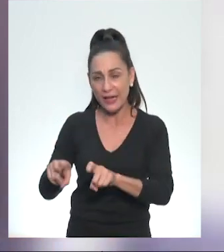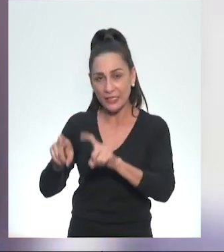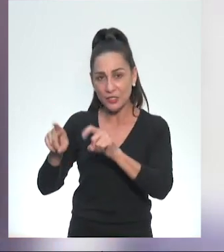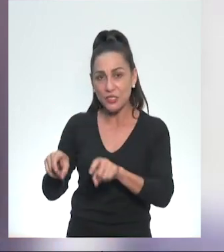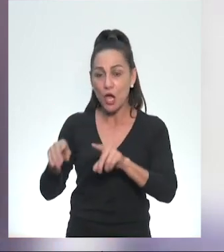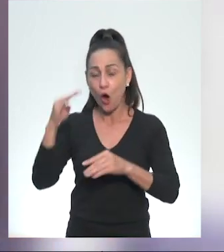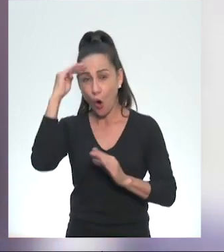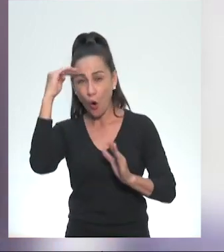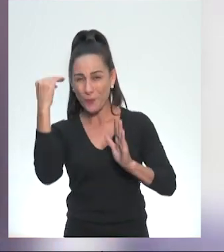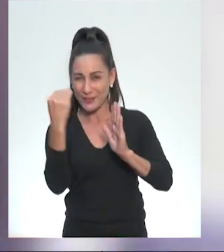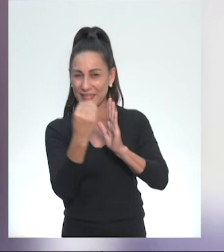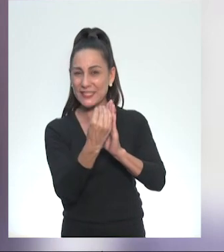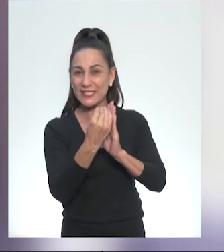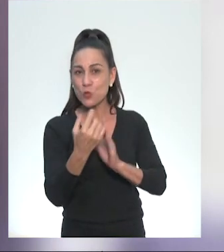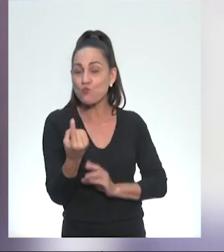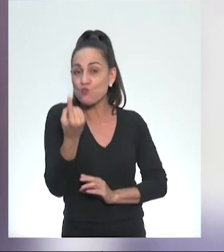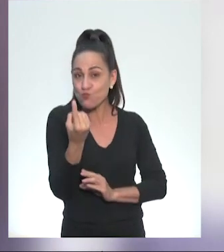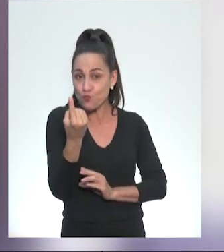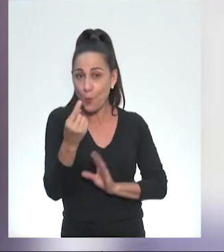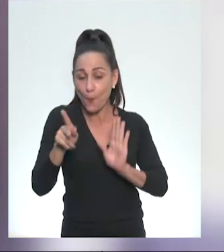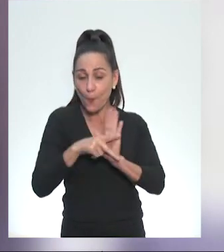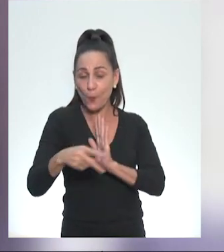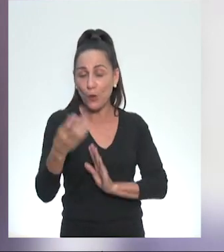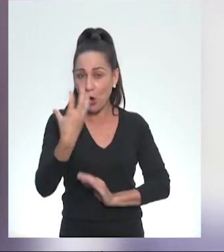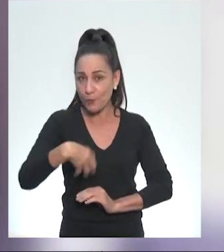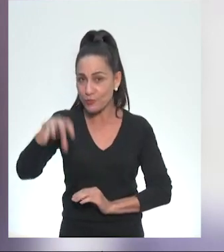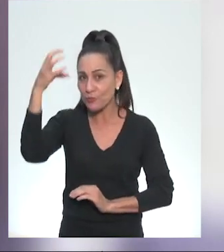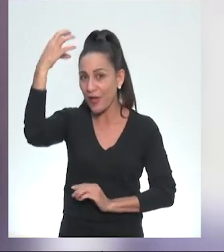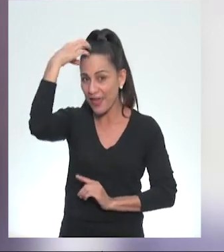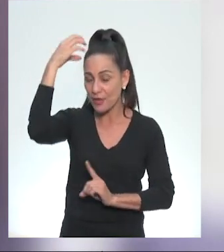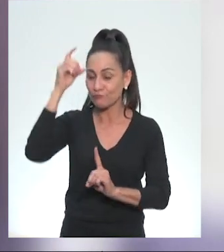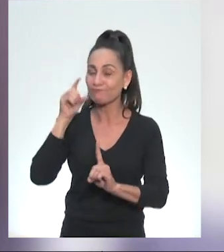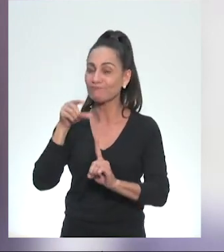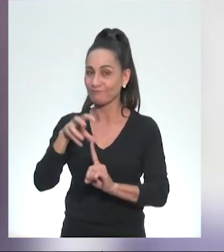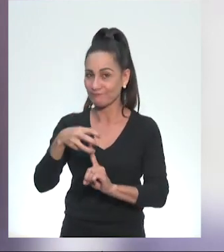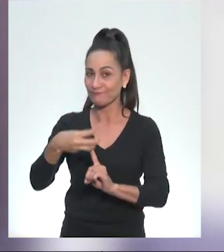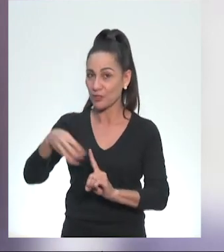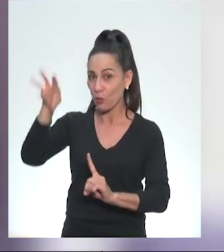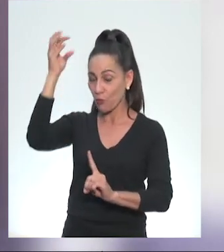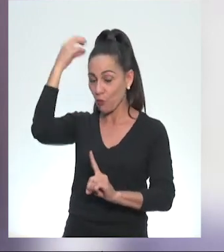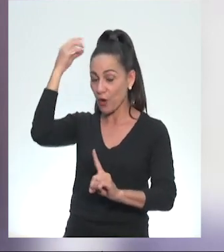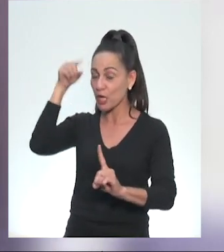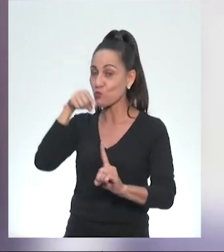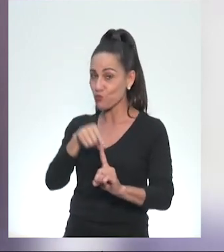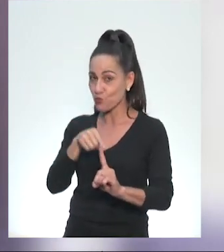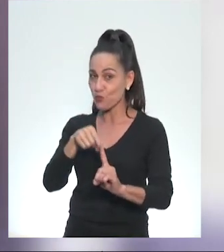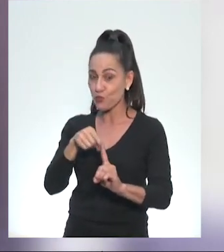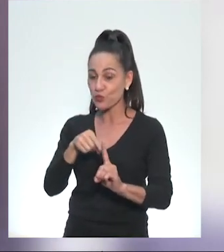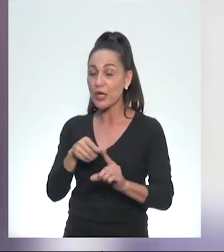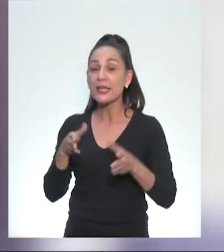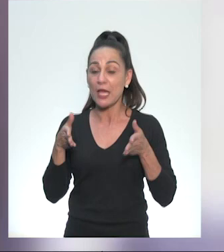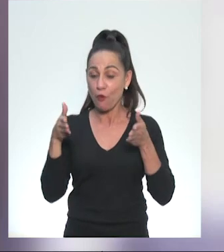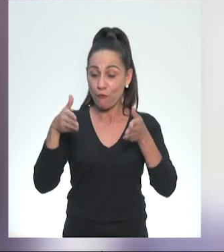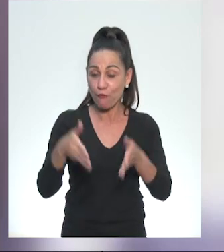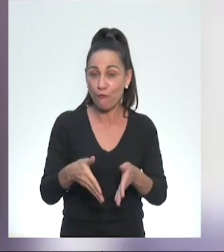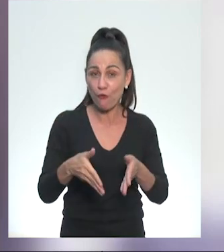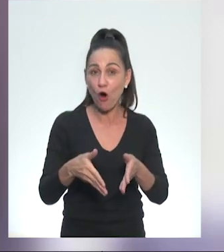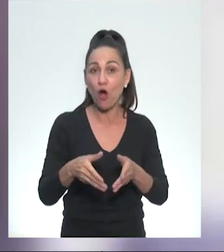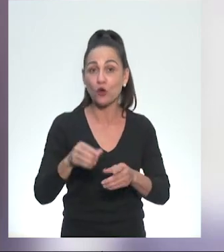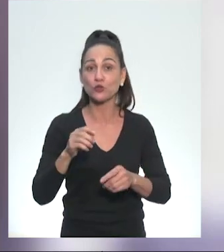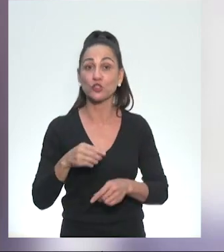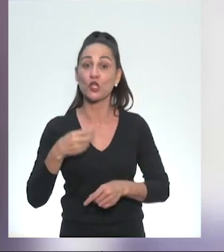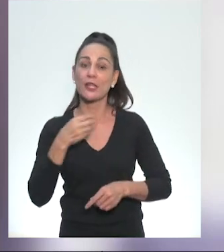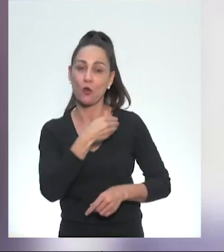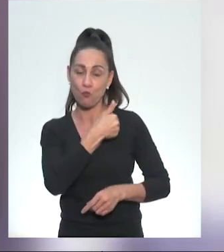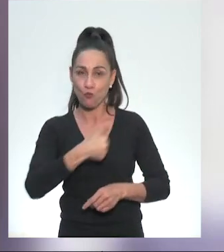e obedeciam a um rei. Então isso já era bem bacana, né? Pensando nessa estrutura eurocêntrica, quando você tem aí um chefe